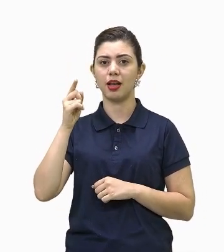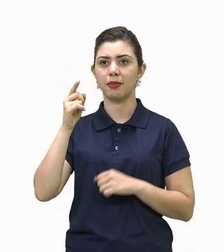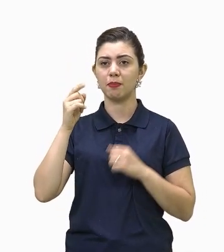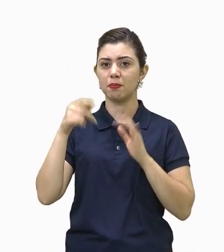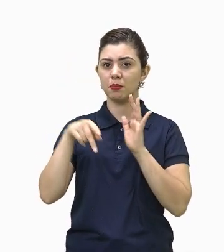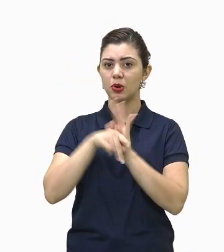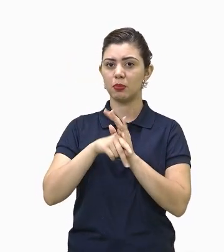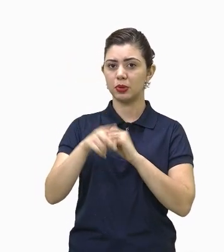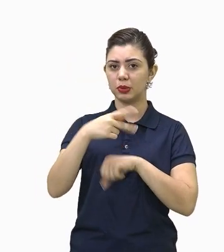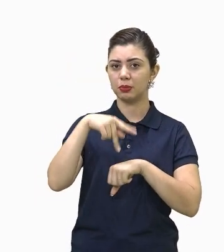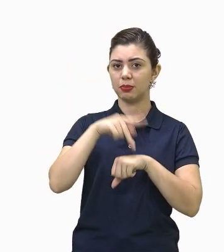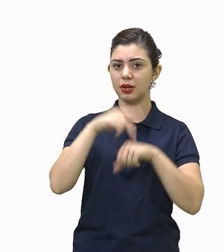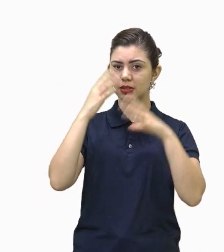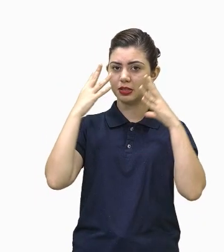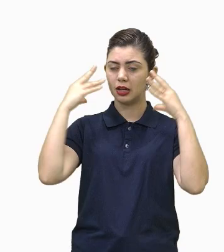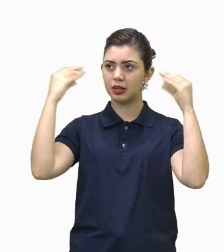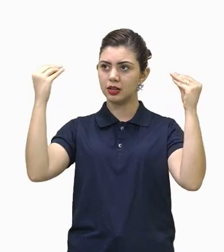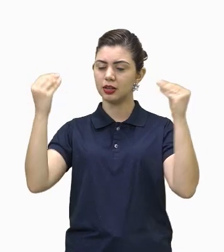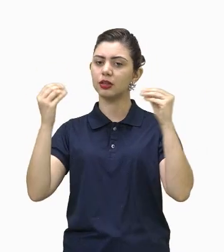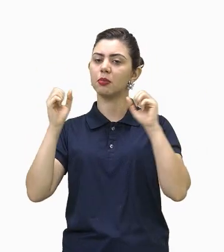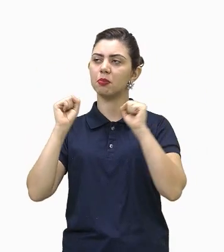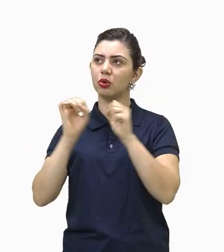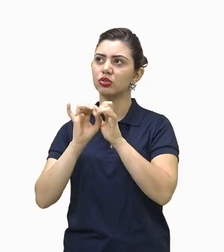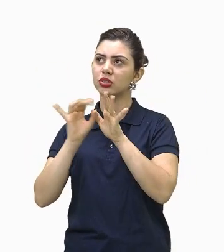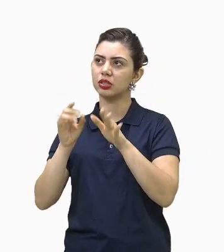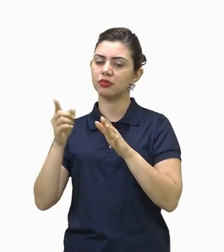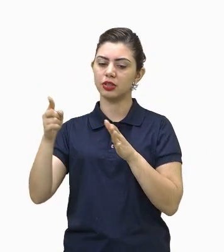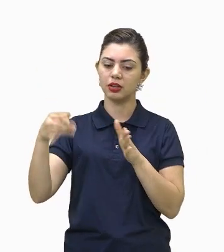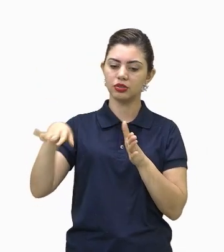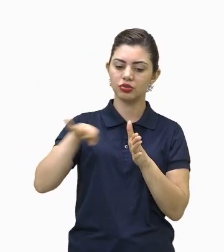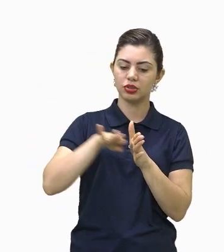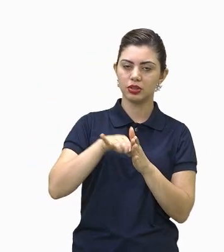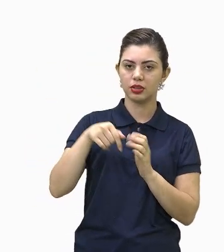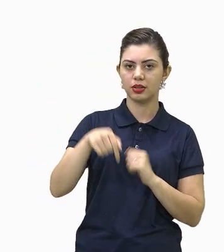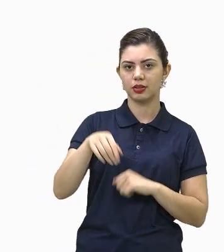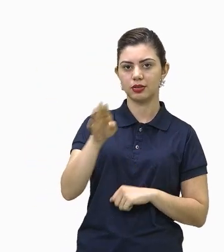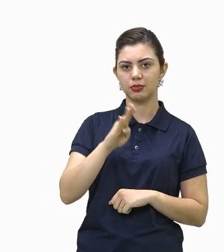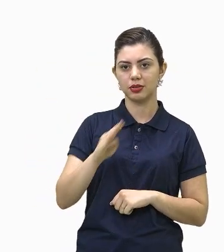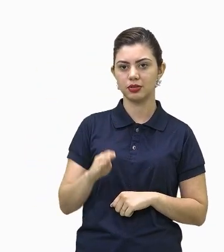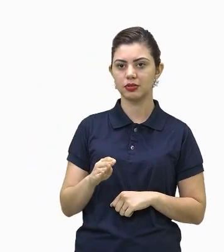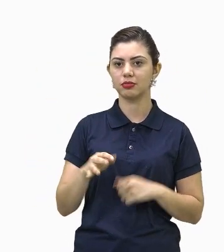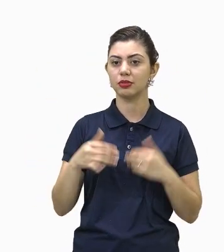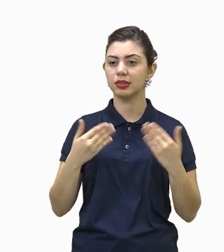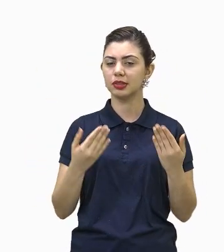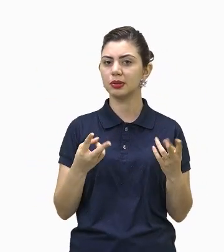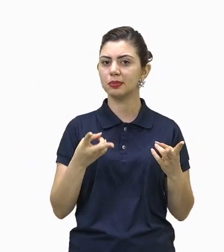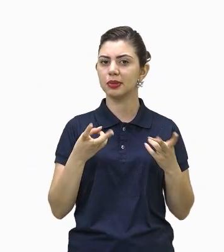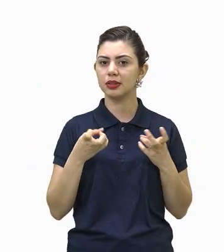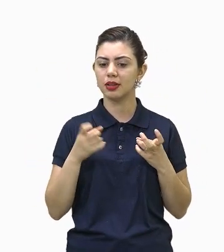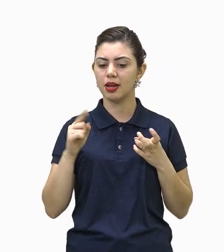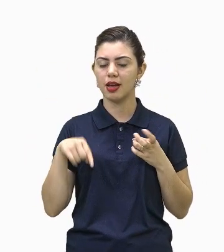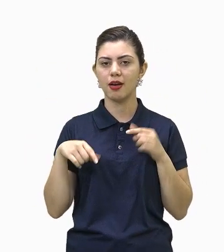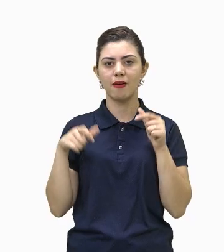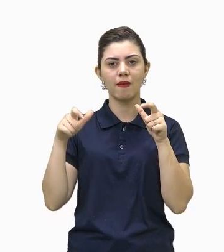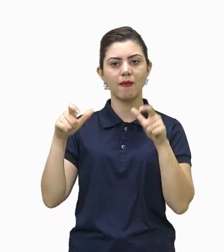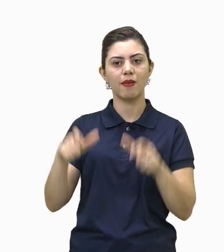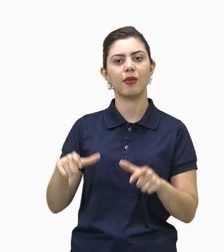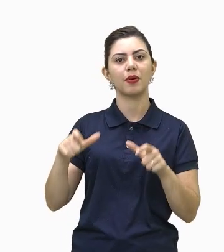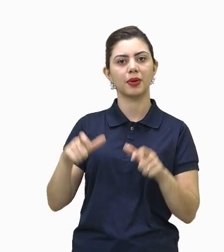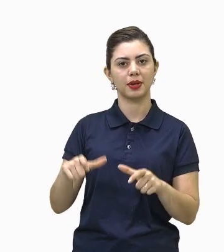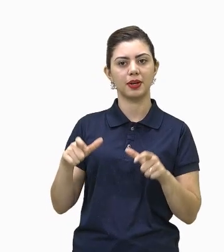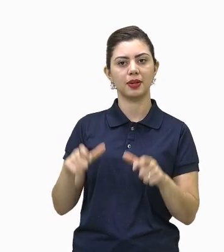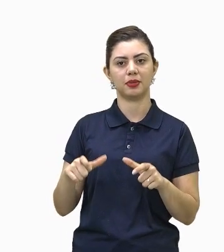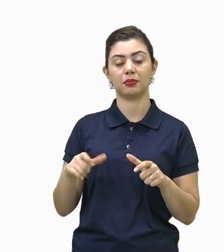né? Inclusive artistas. Olha a importância, então, também, né, desta, né, localidade, tá